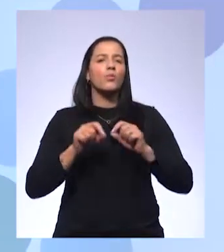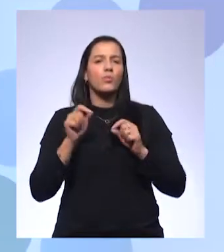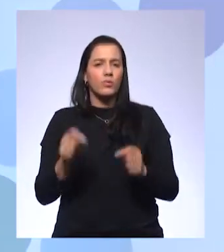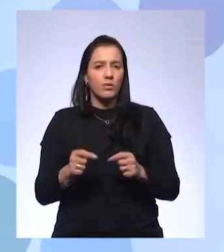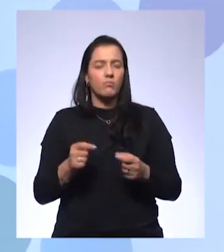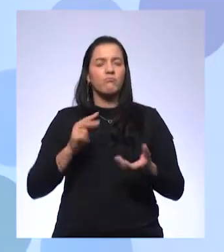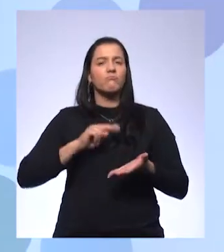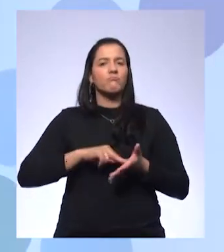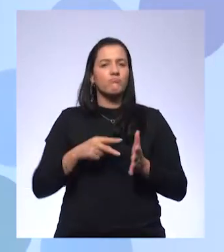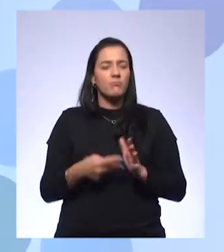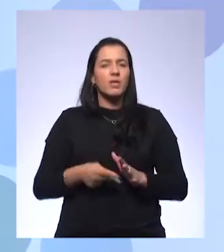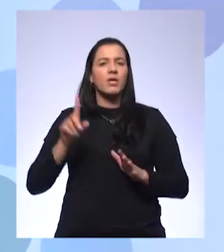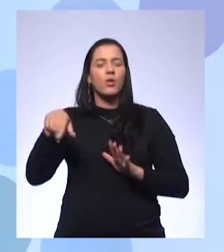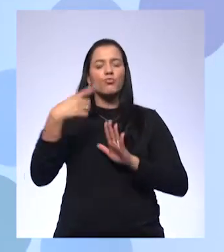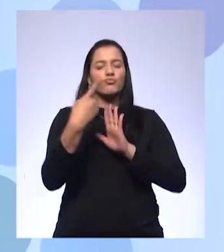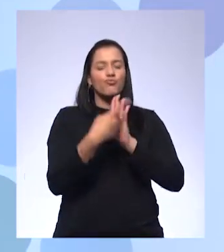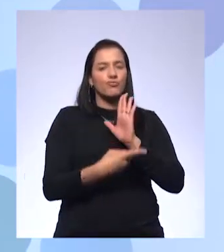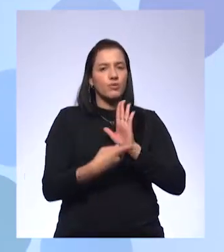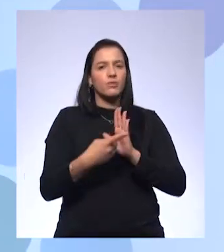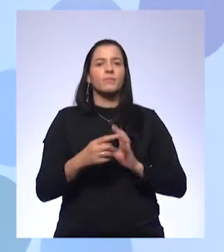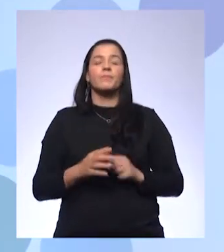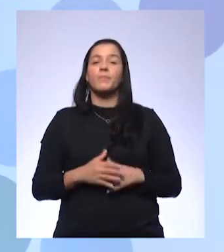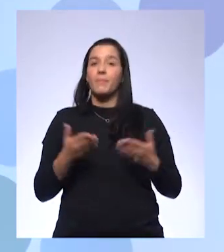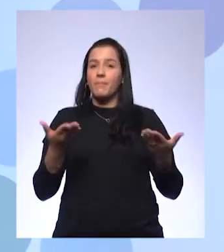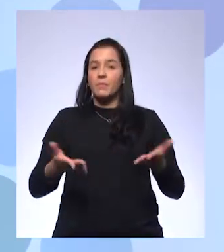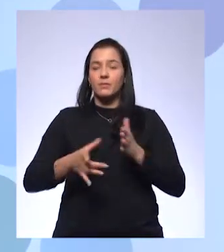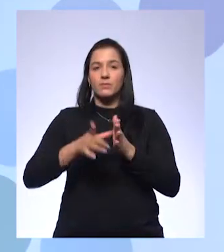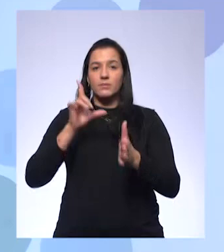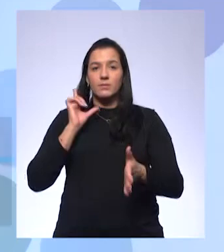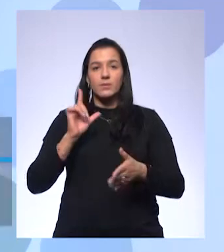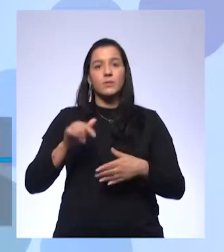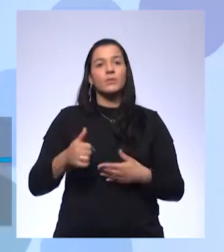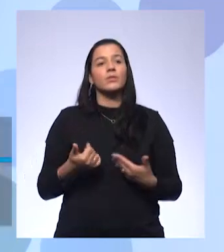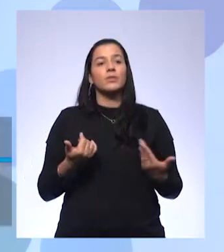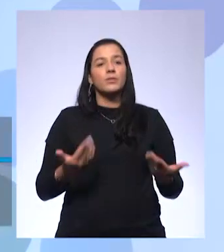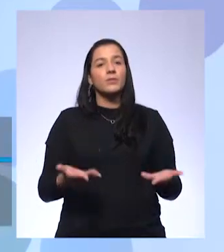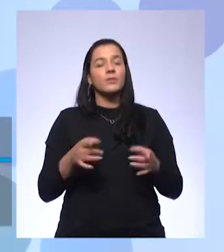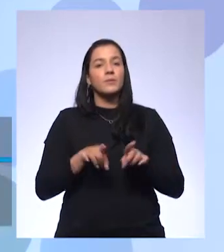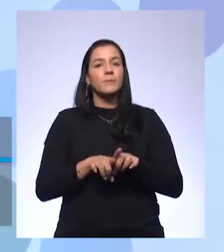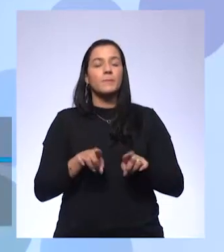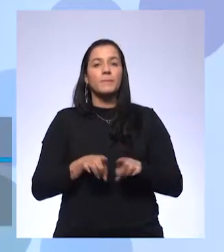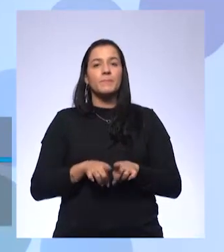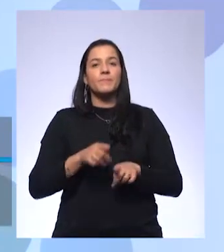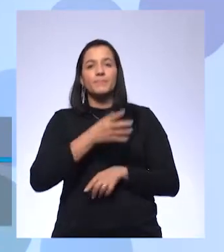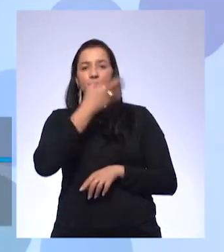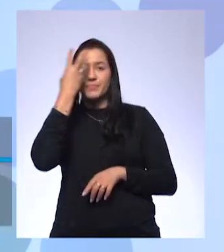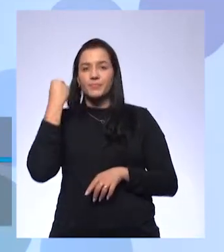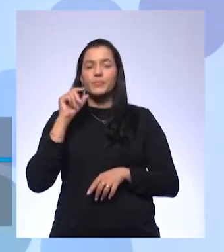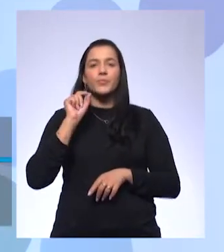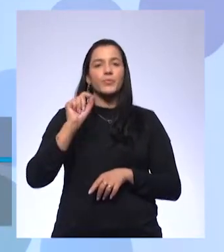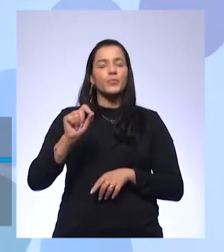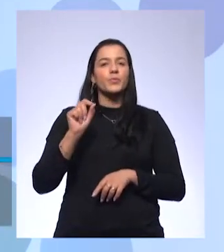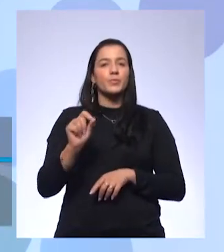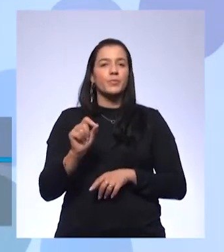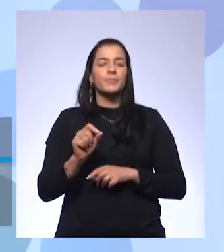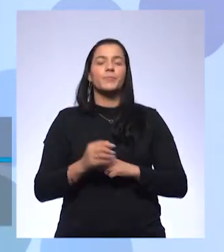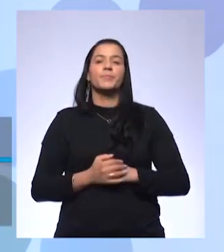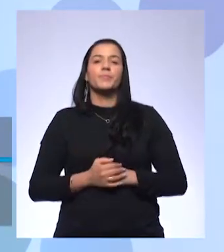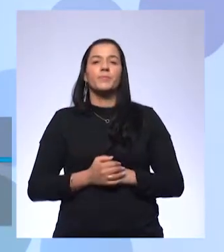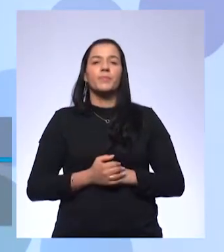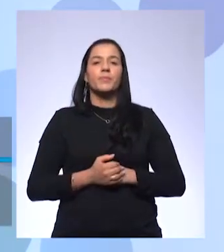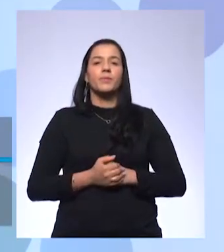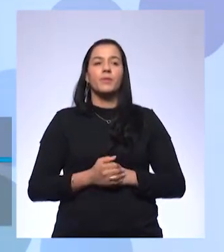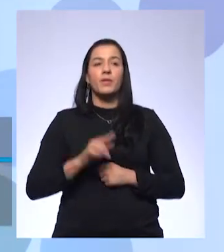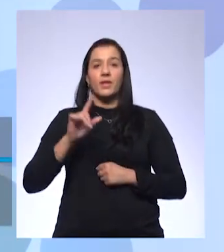essa supressão de direitos. Antes de mais nada, a gente não pode perder de vista, estudantes da terceira série, que